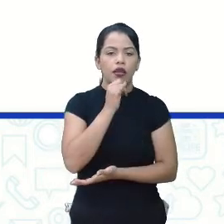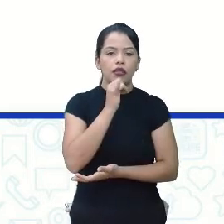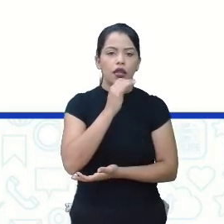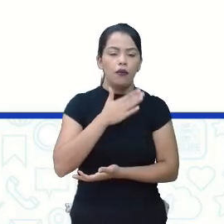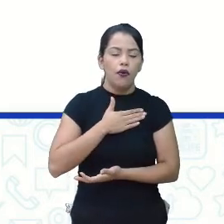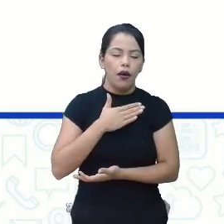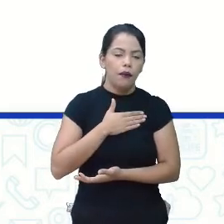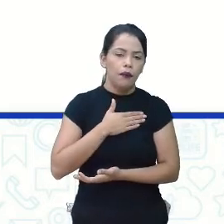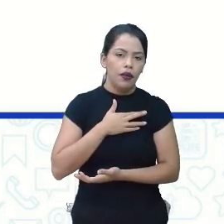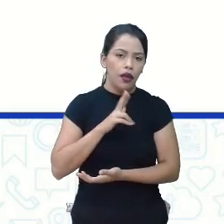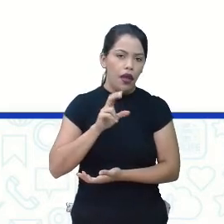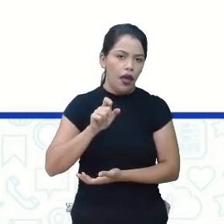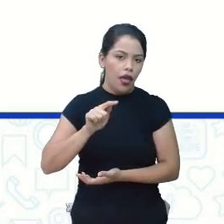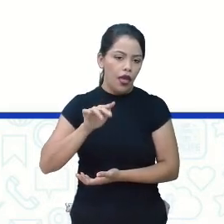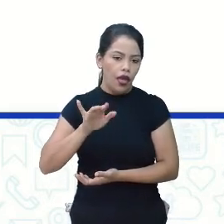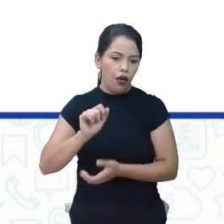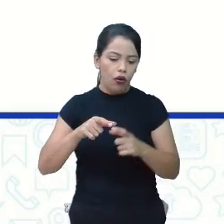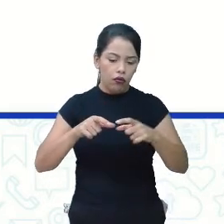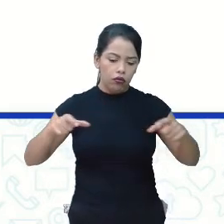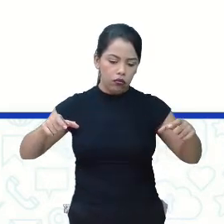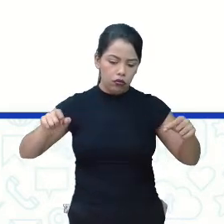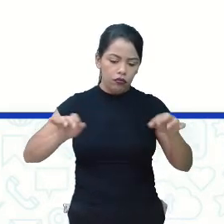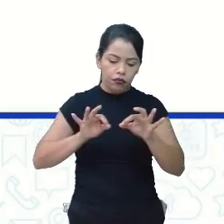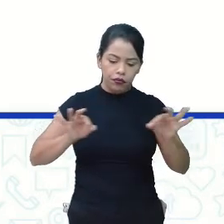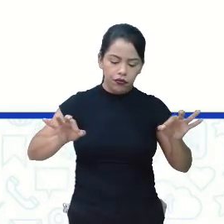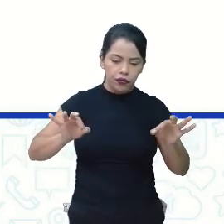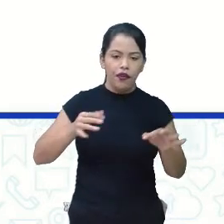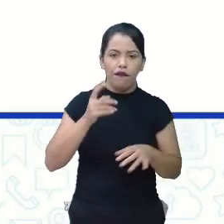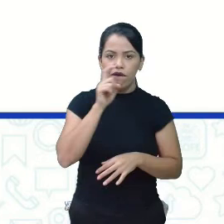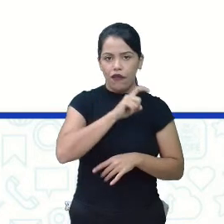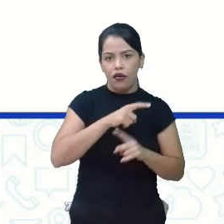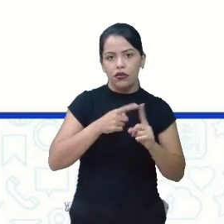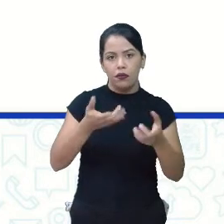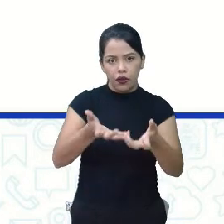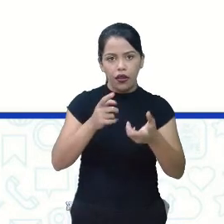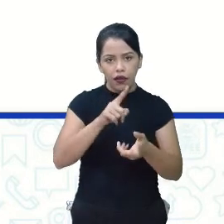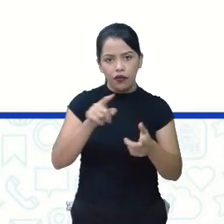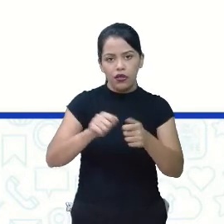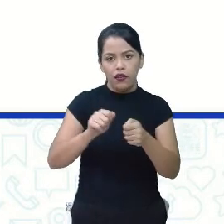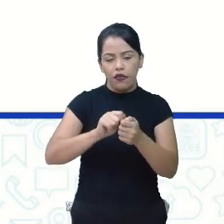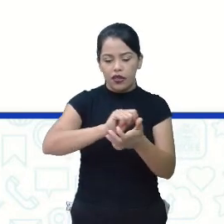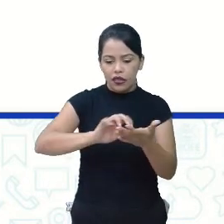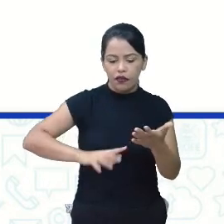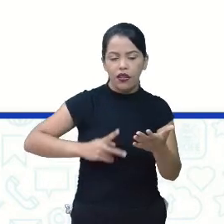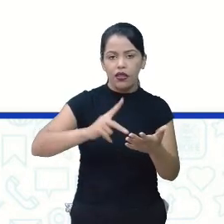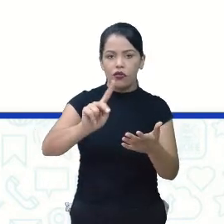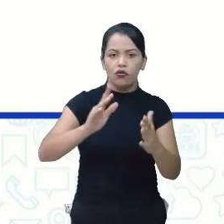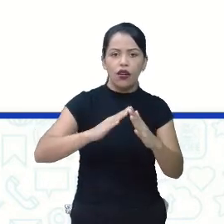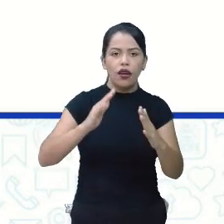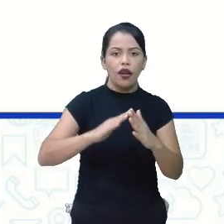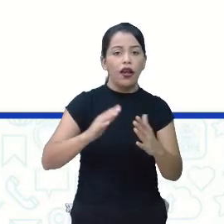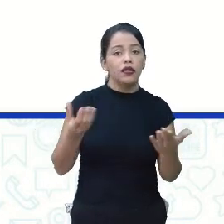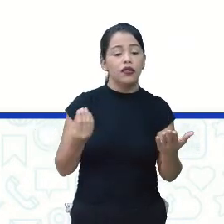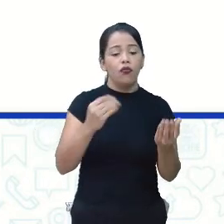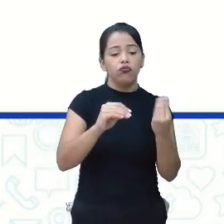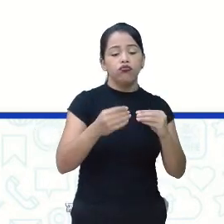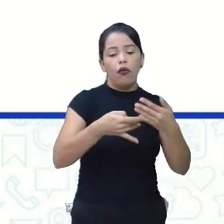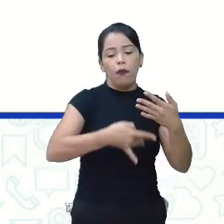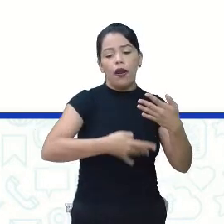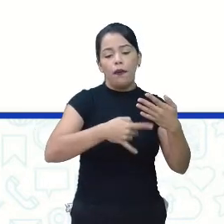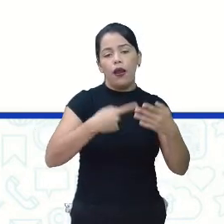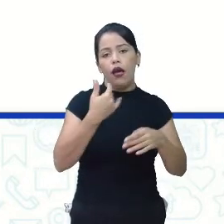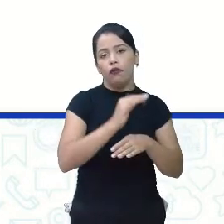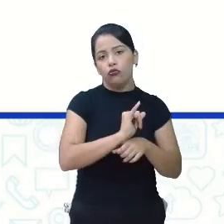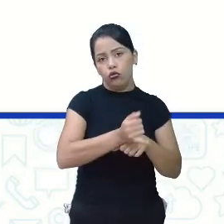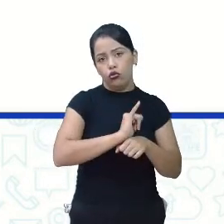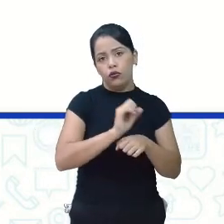régua fictícia de como daria esse valor, mas eu quero que você faça esse exercício em casa e coloque lá, de repente, se conseguir, nos comentários do